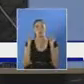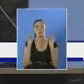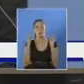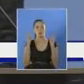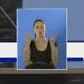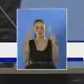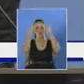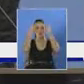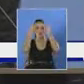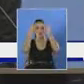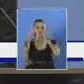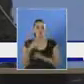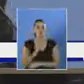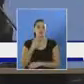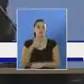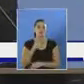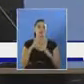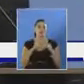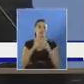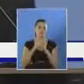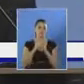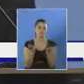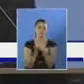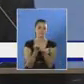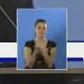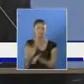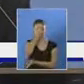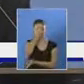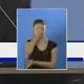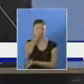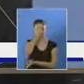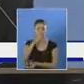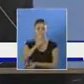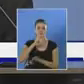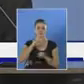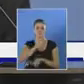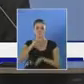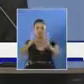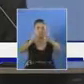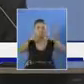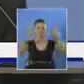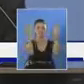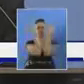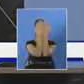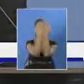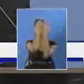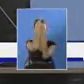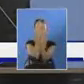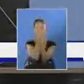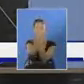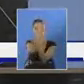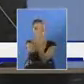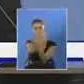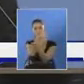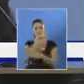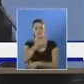comunidade cristã ali na Rua 7 de Setembro, que é a Comunidade Família da Fé, do pastor Josimar, do